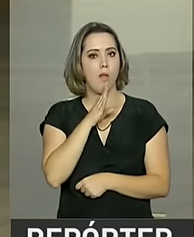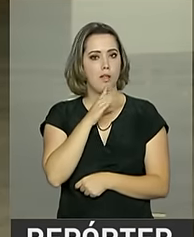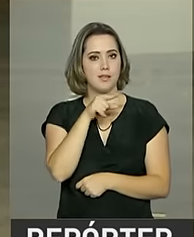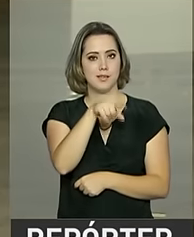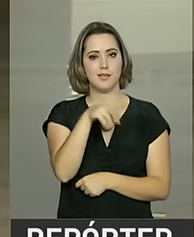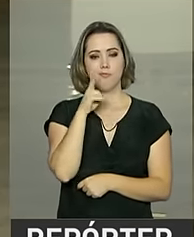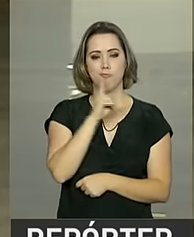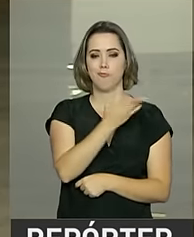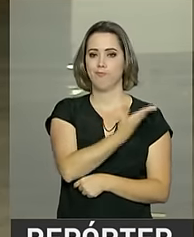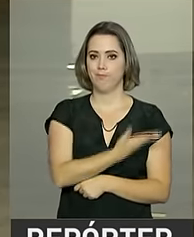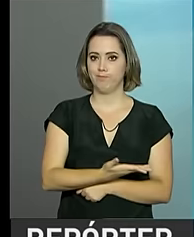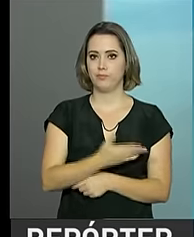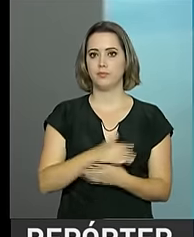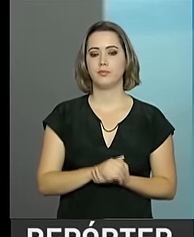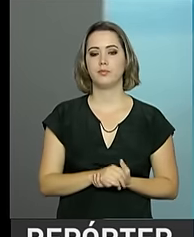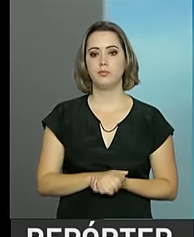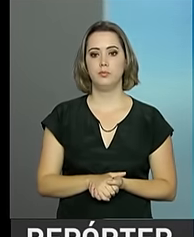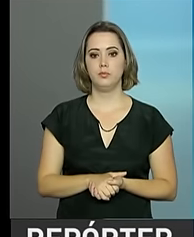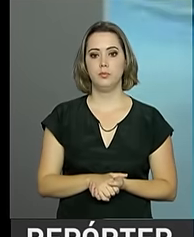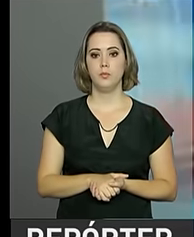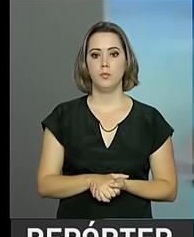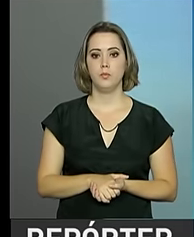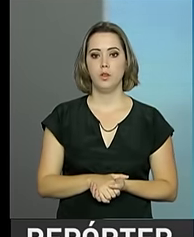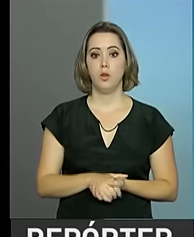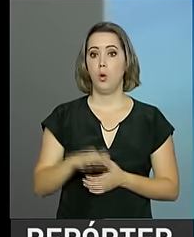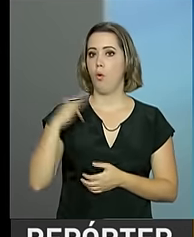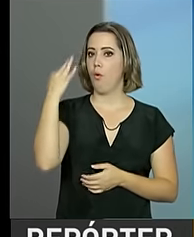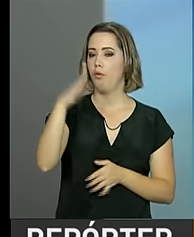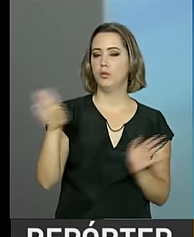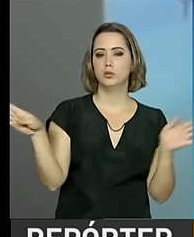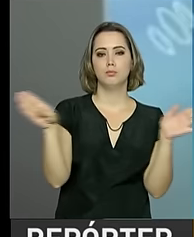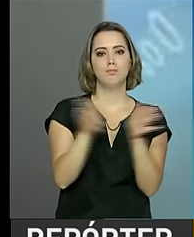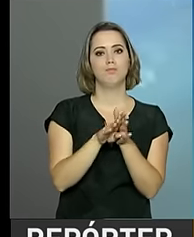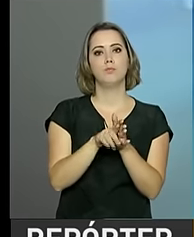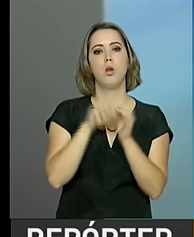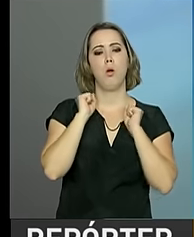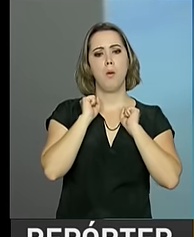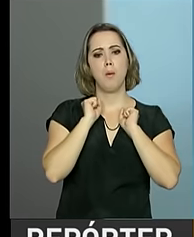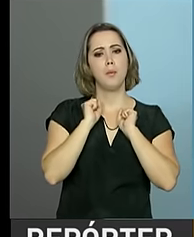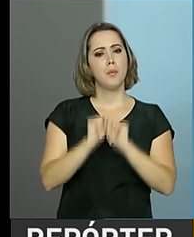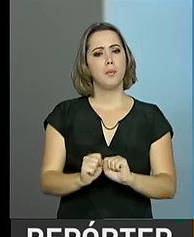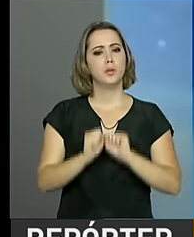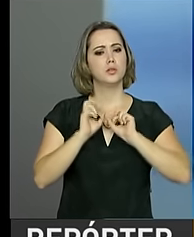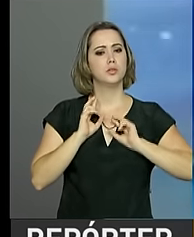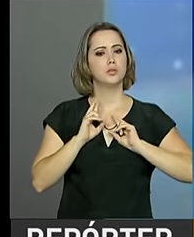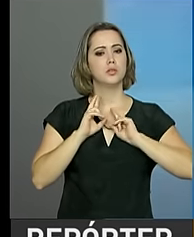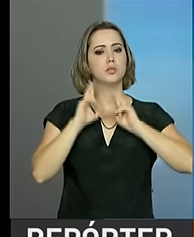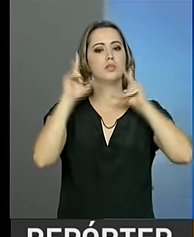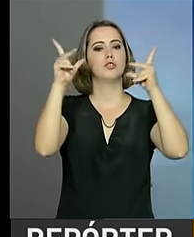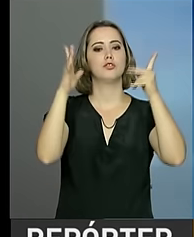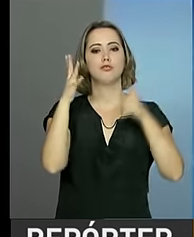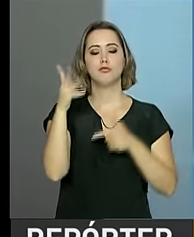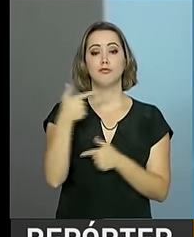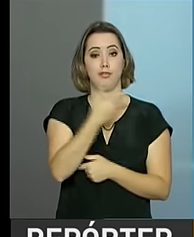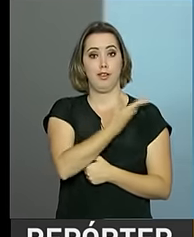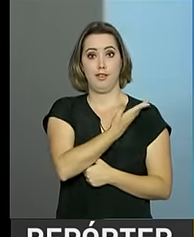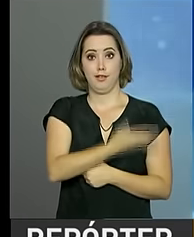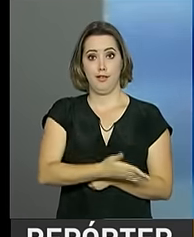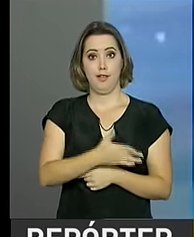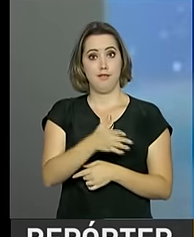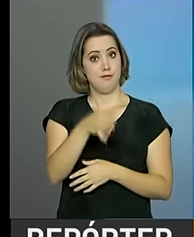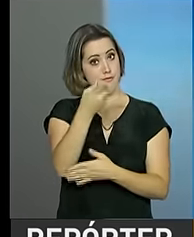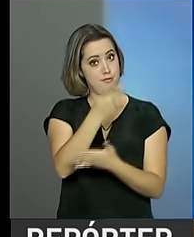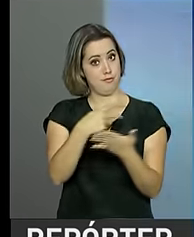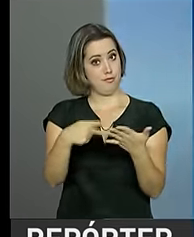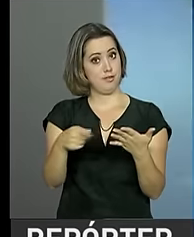na reportagem o futuro chegou e pode não ser tão incrível quanto Jetsons que teve o